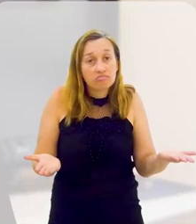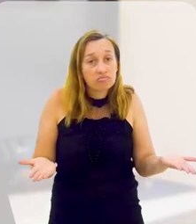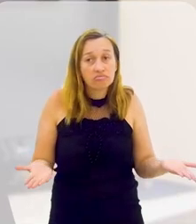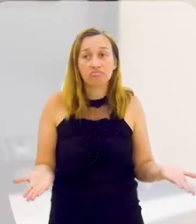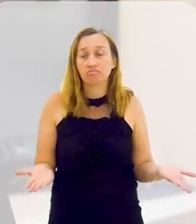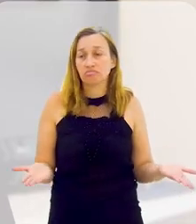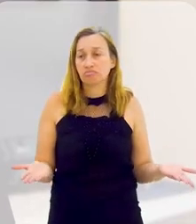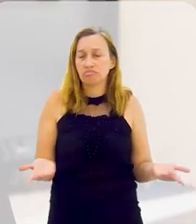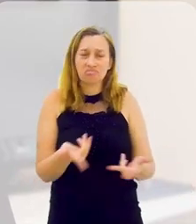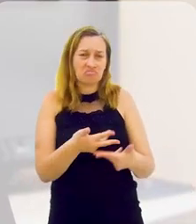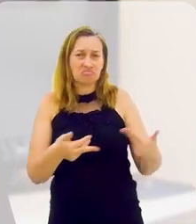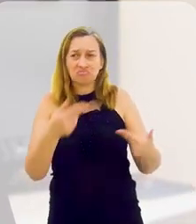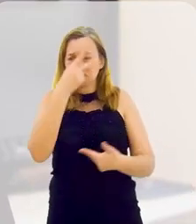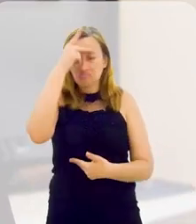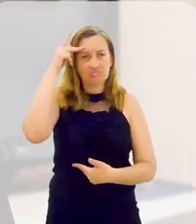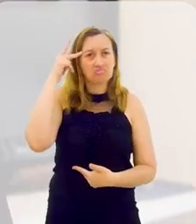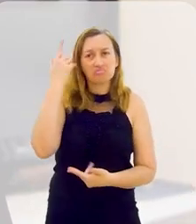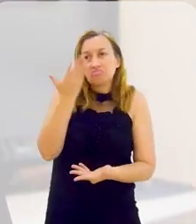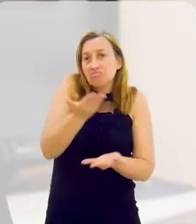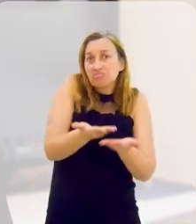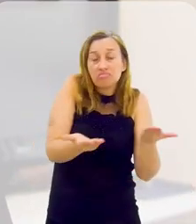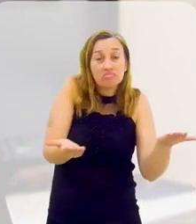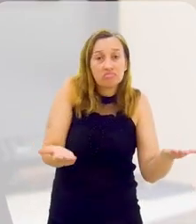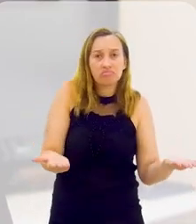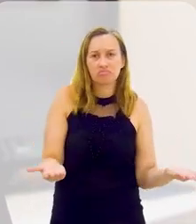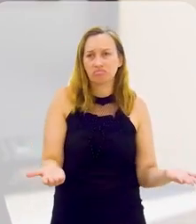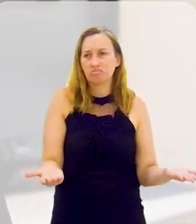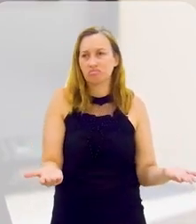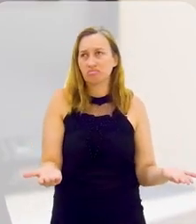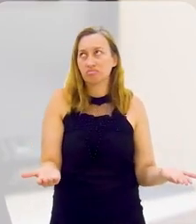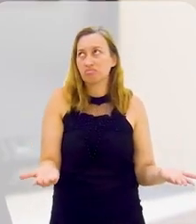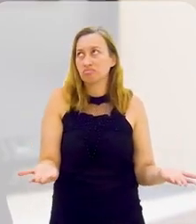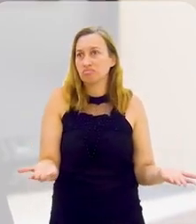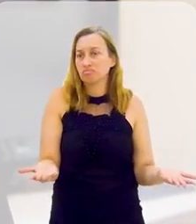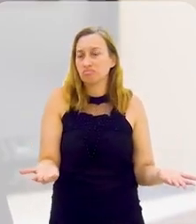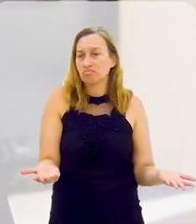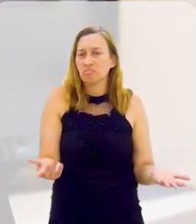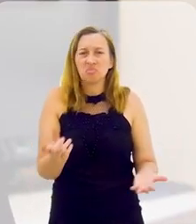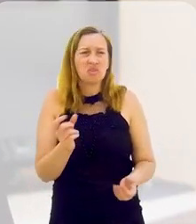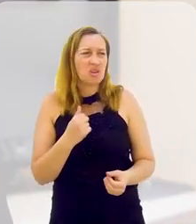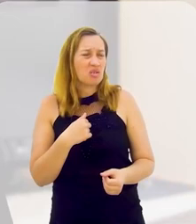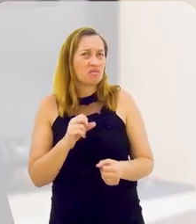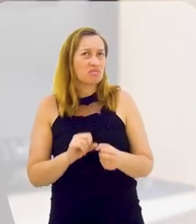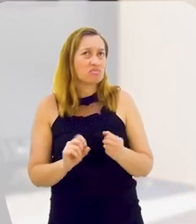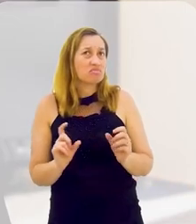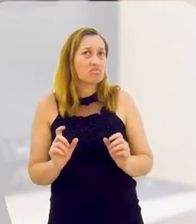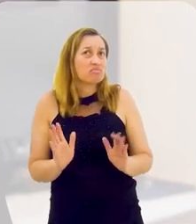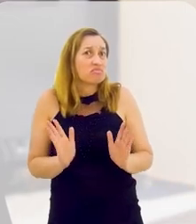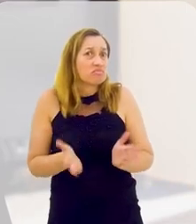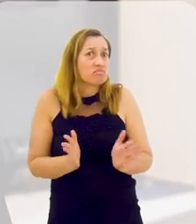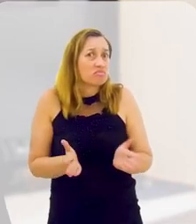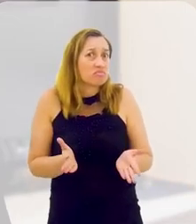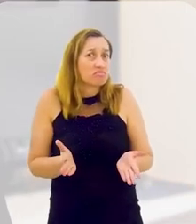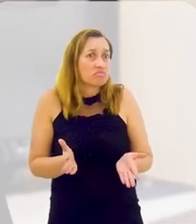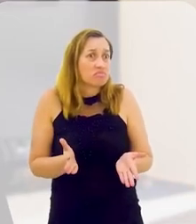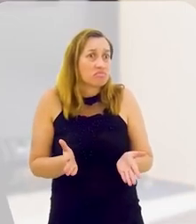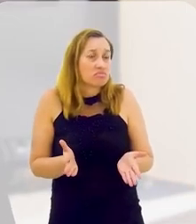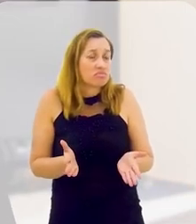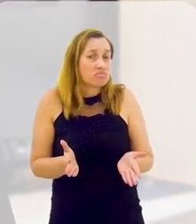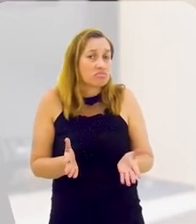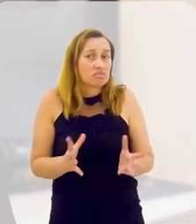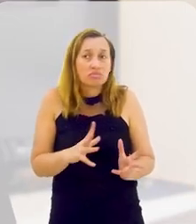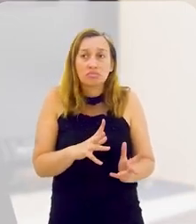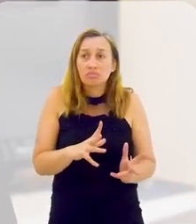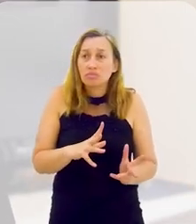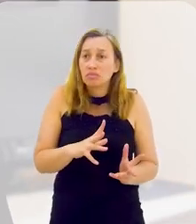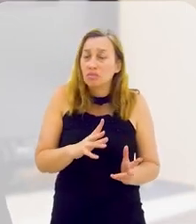encontra perdido, né? Tantas pessoas se encontram perdidas. Nossa, o que eu vou fazer agora?